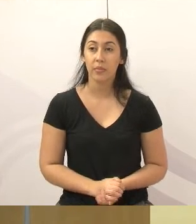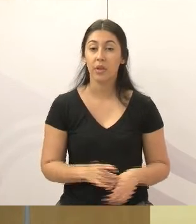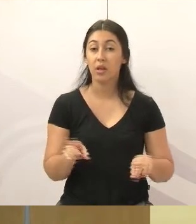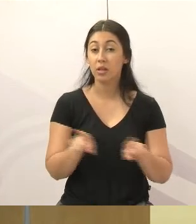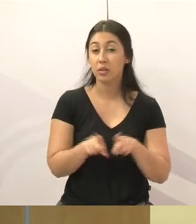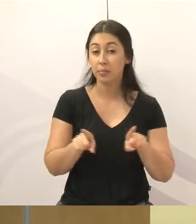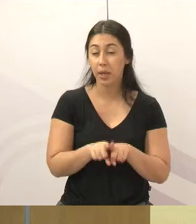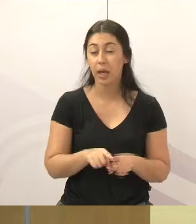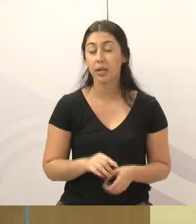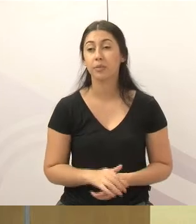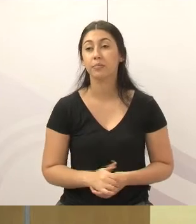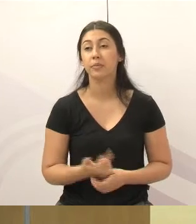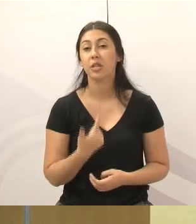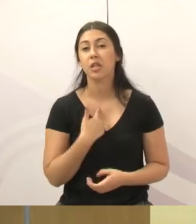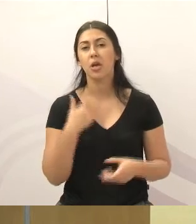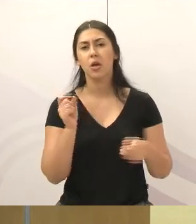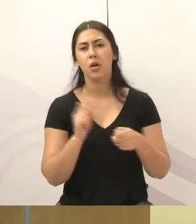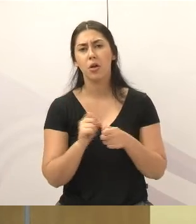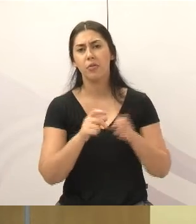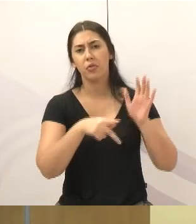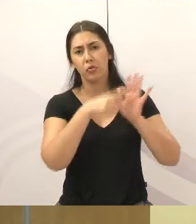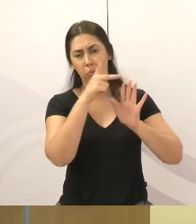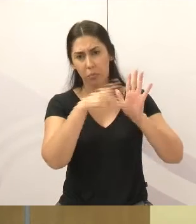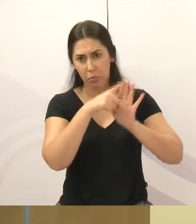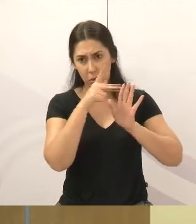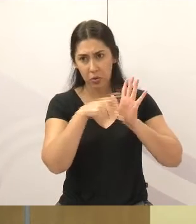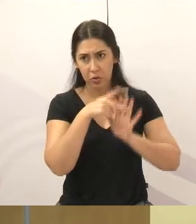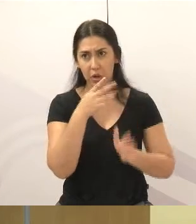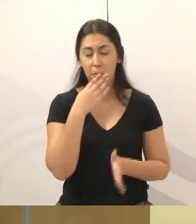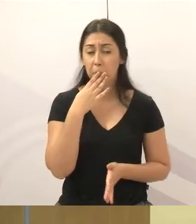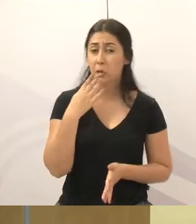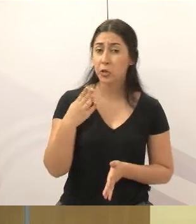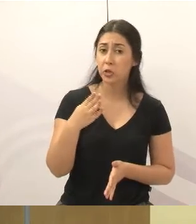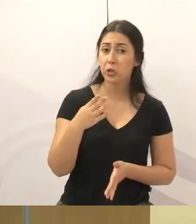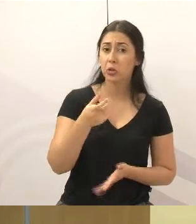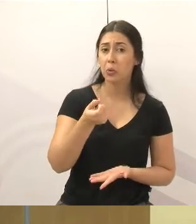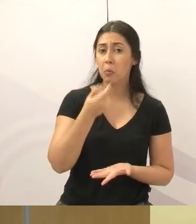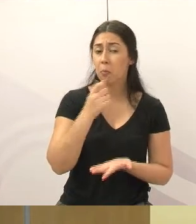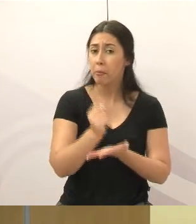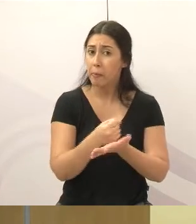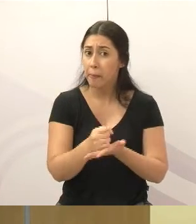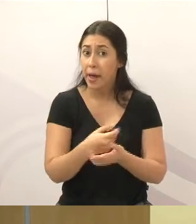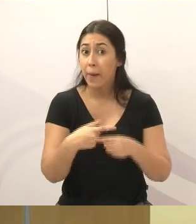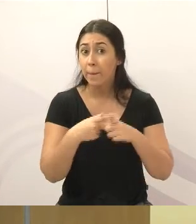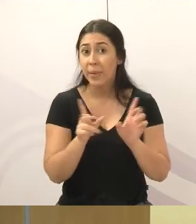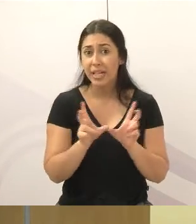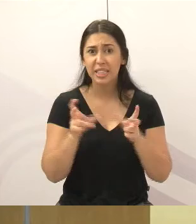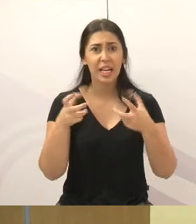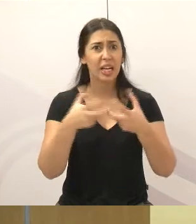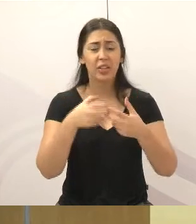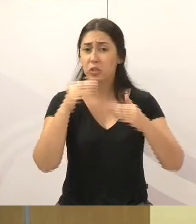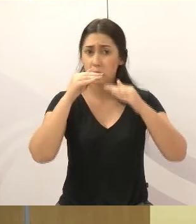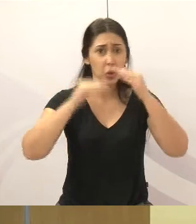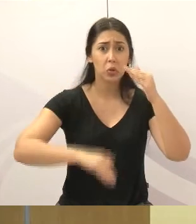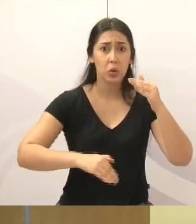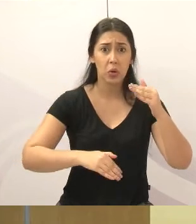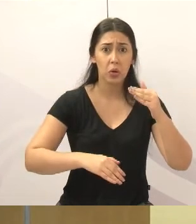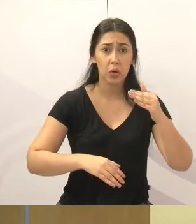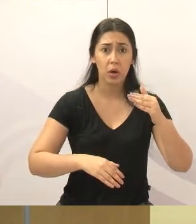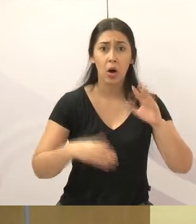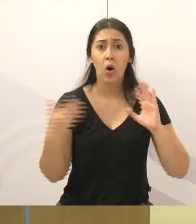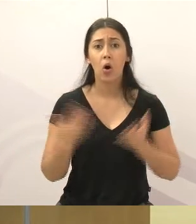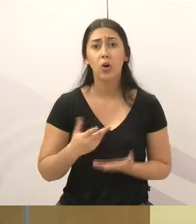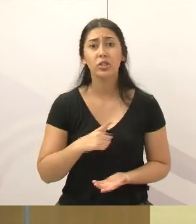tempo anterior, eu fiz um projeto na prescrição das receitas, e essa casa reprovou, e hoje tem pessoas que estão sofrendo, vereador